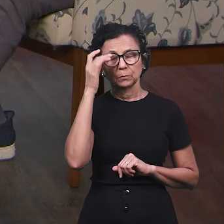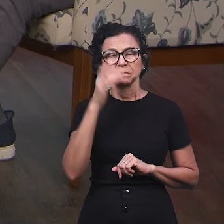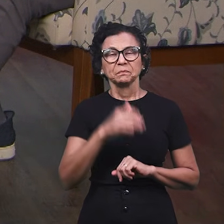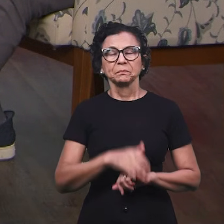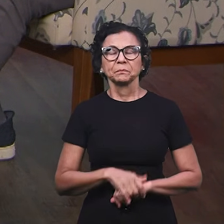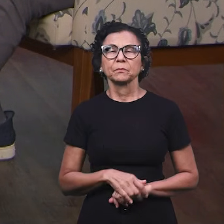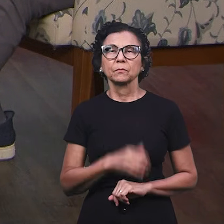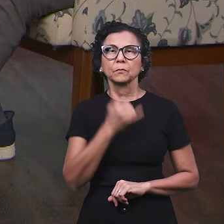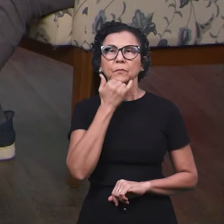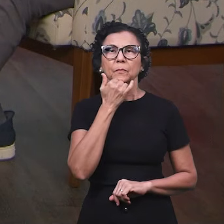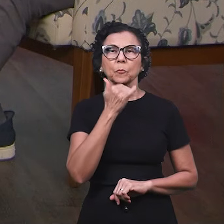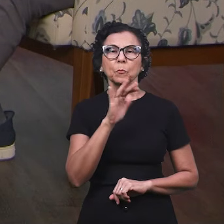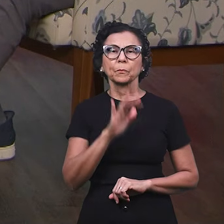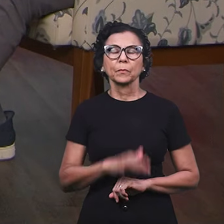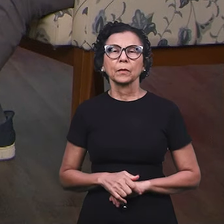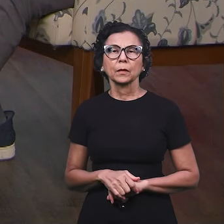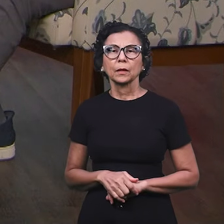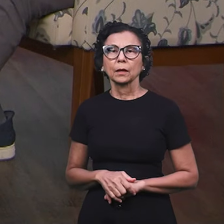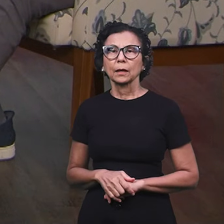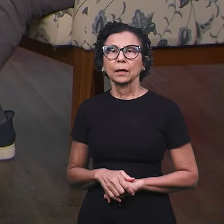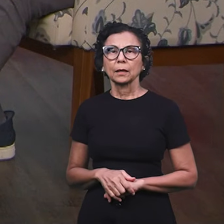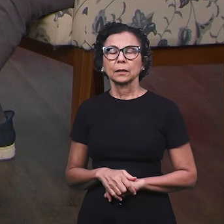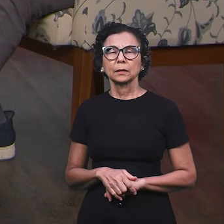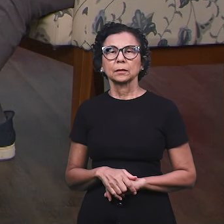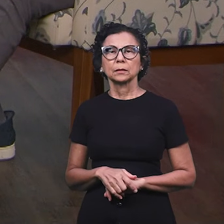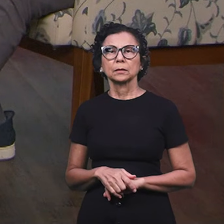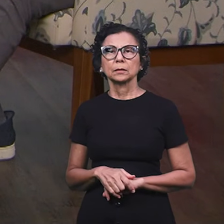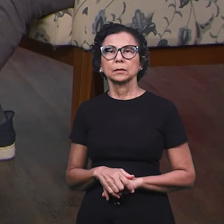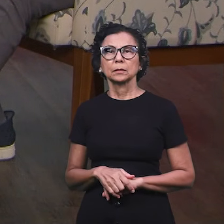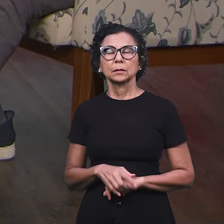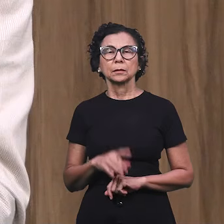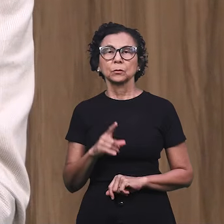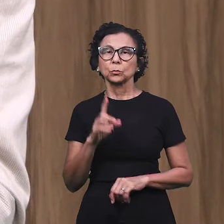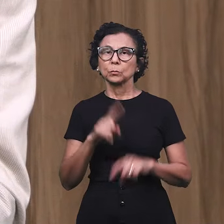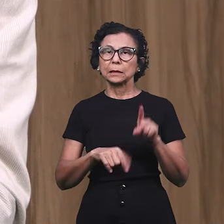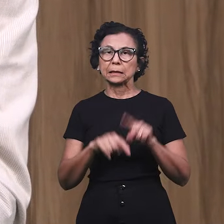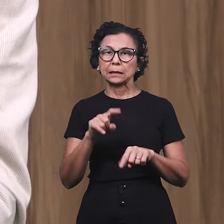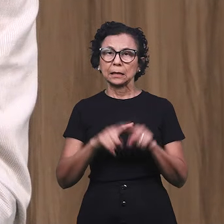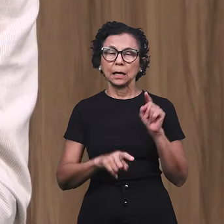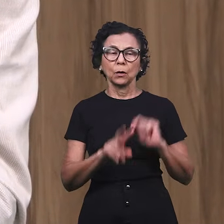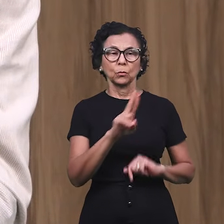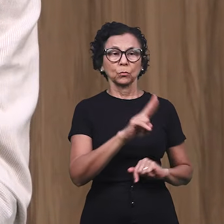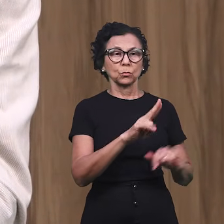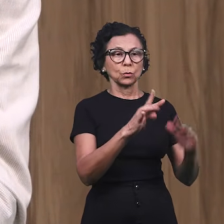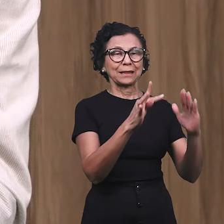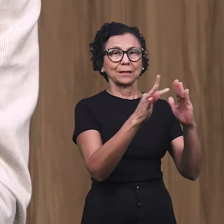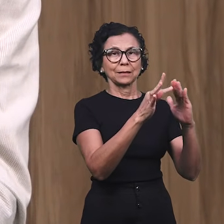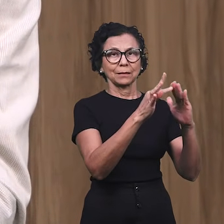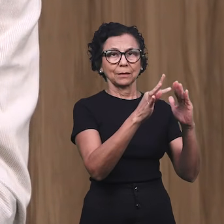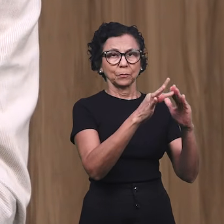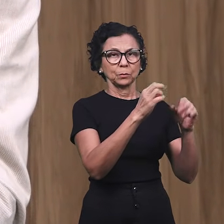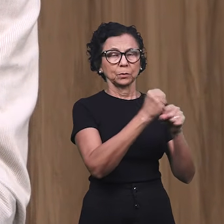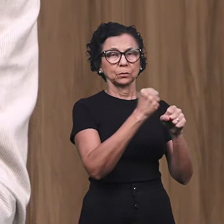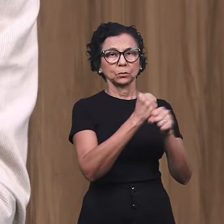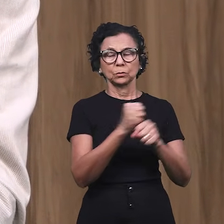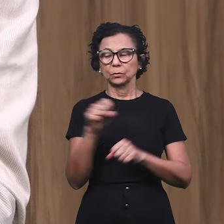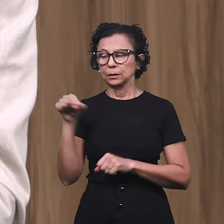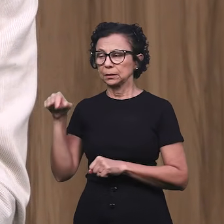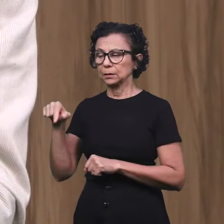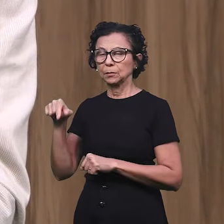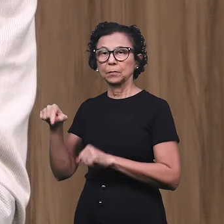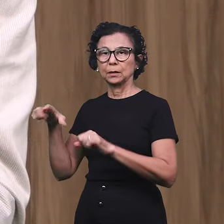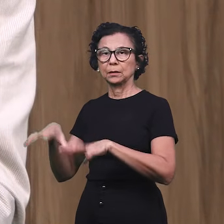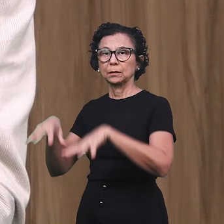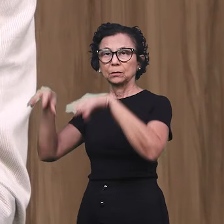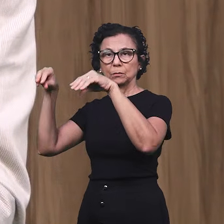porque os elementos que foram usados no templo, ele também usou na casa dele, né? As